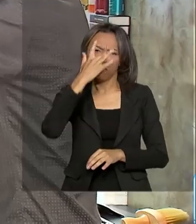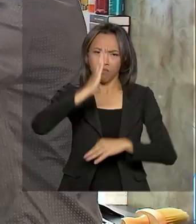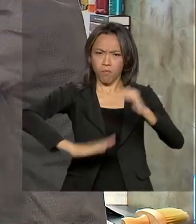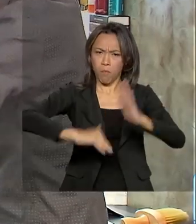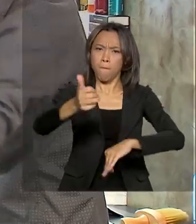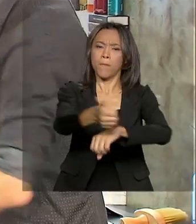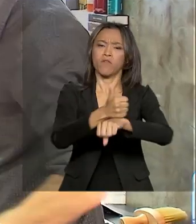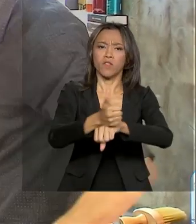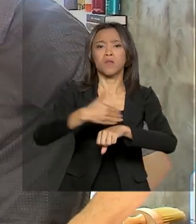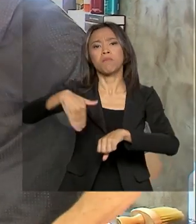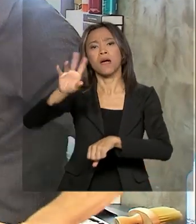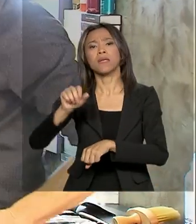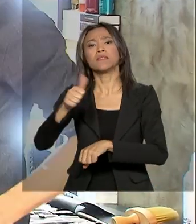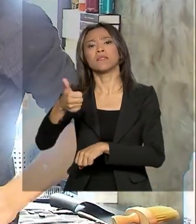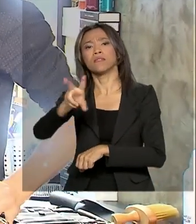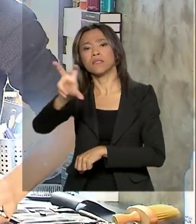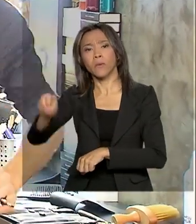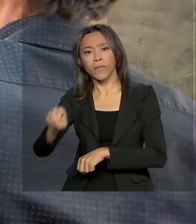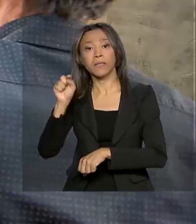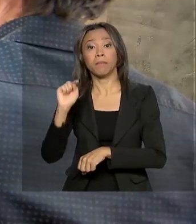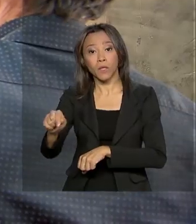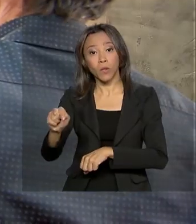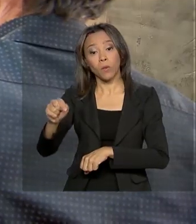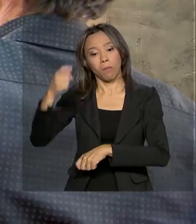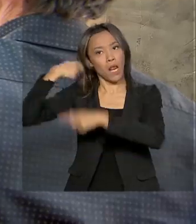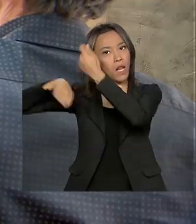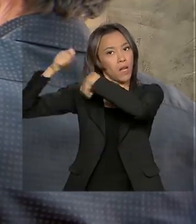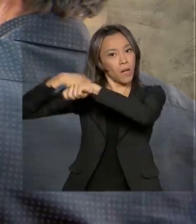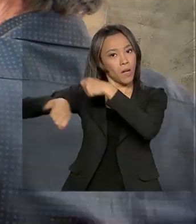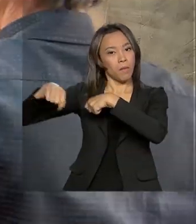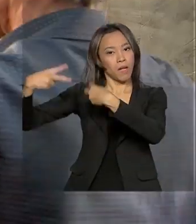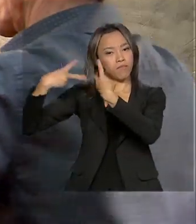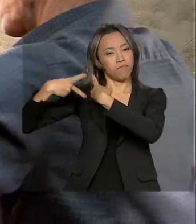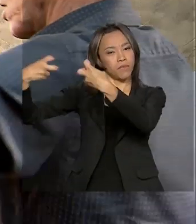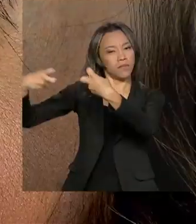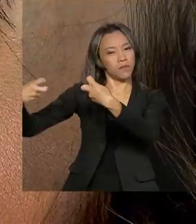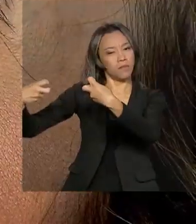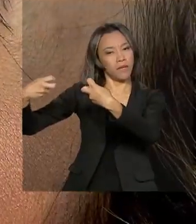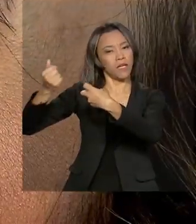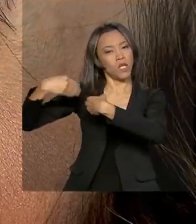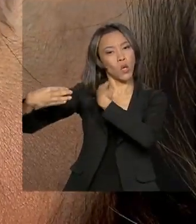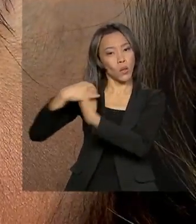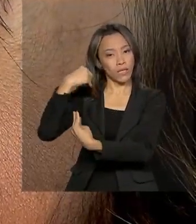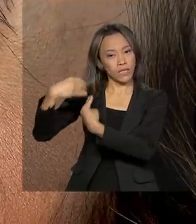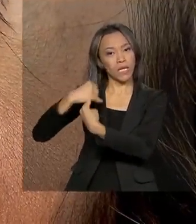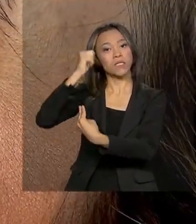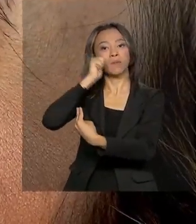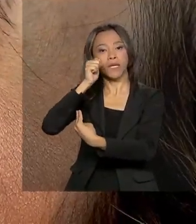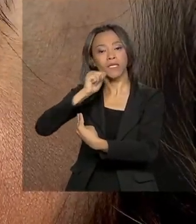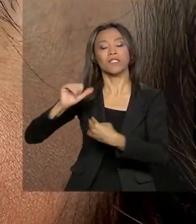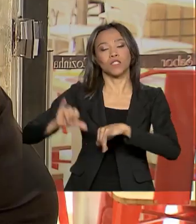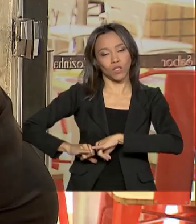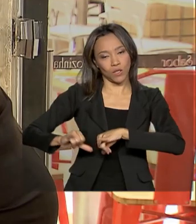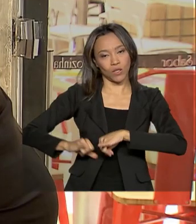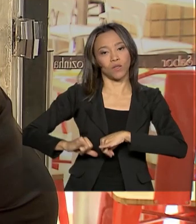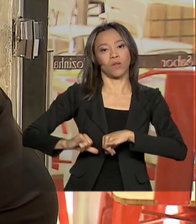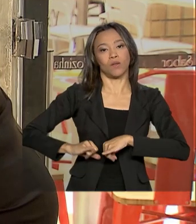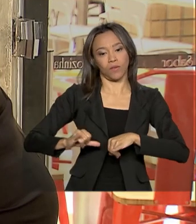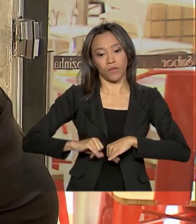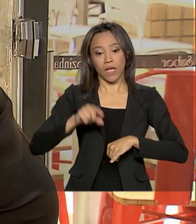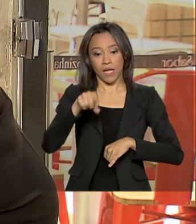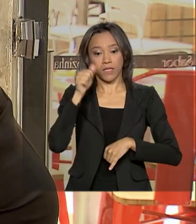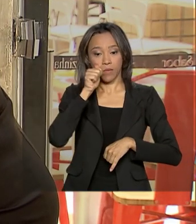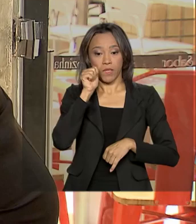mil profissionais de salões de beleza para identificar e orientar as mulheres que sofrem violência. Essa